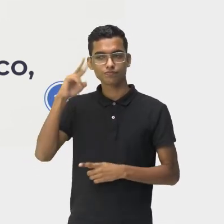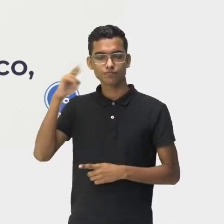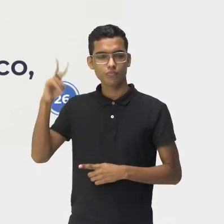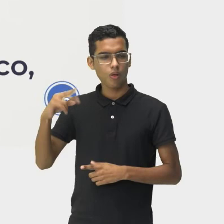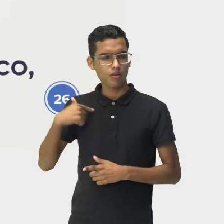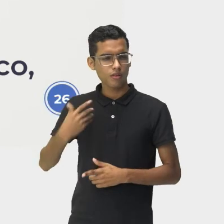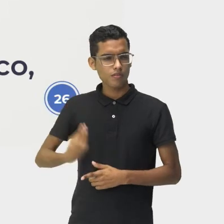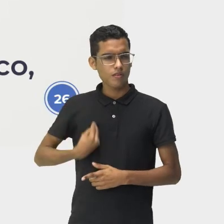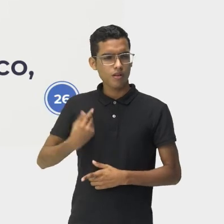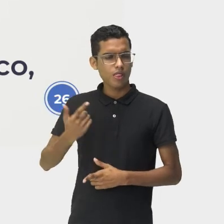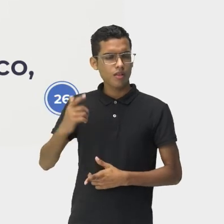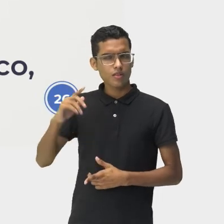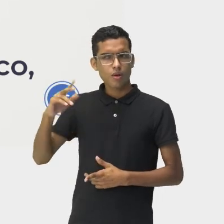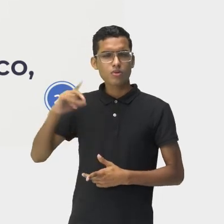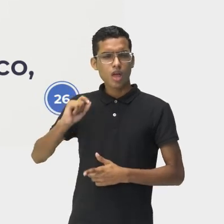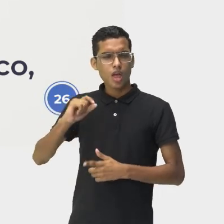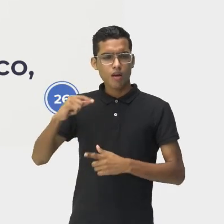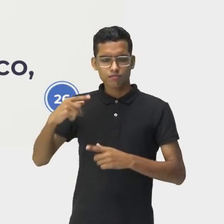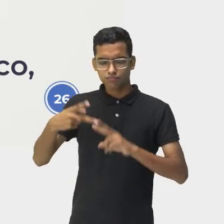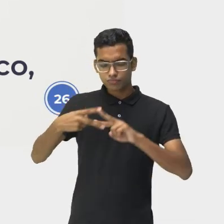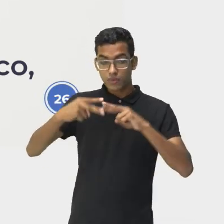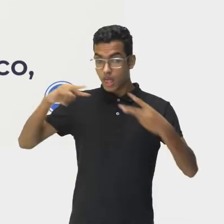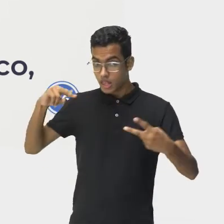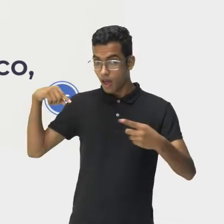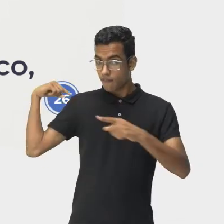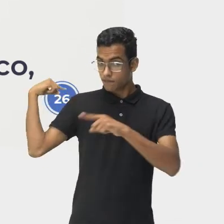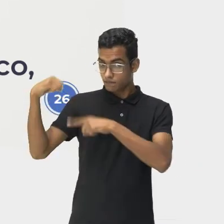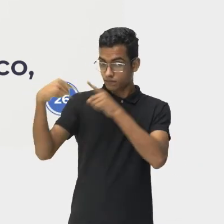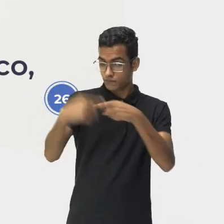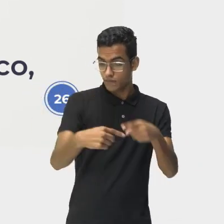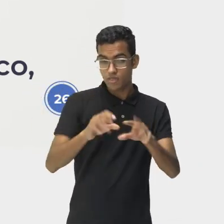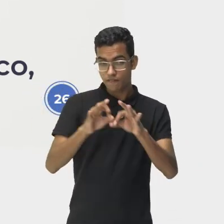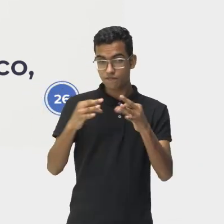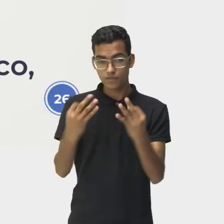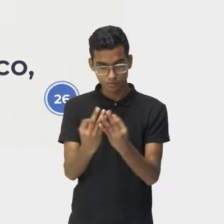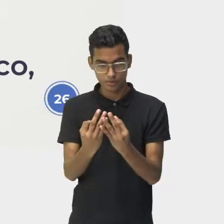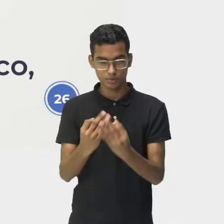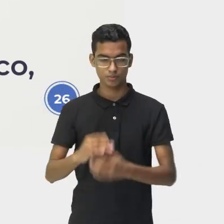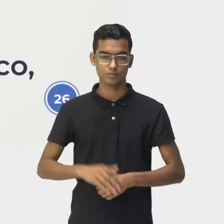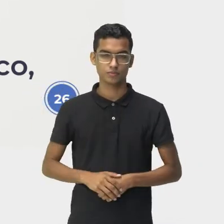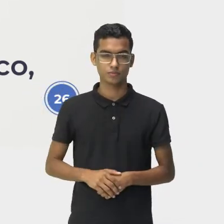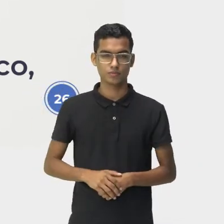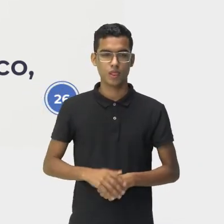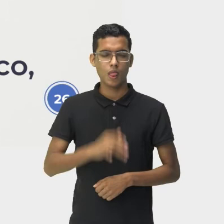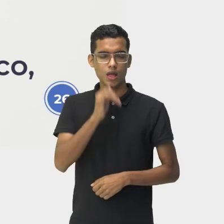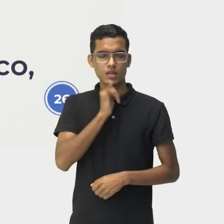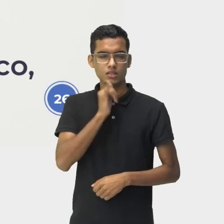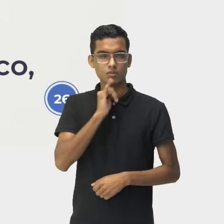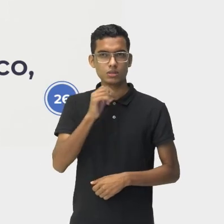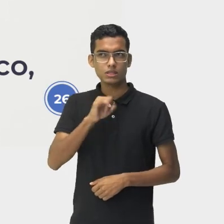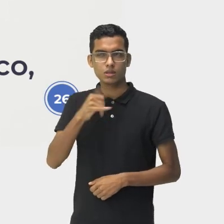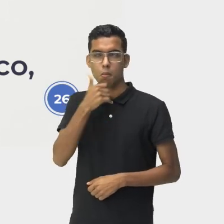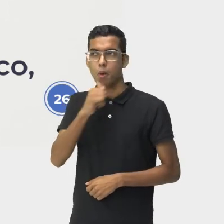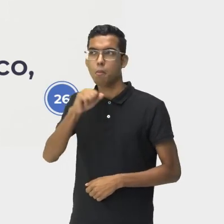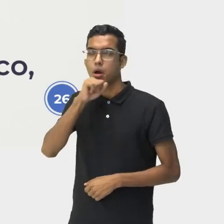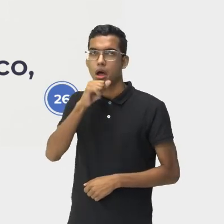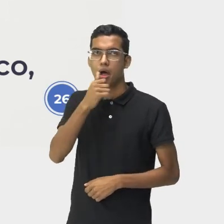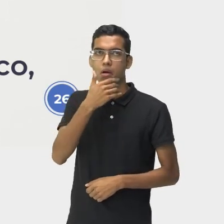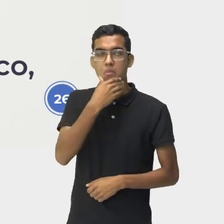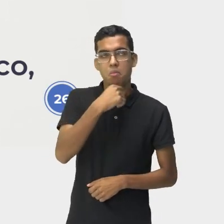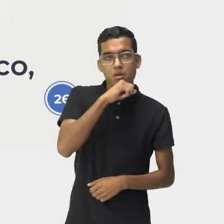a hereditariedade, é tudo aquilo que a gente traz lá dos nossos pais. Então, vamos supor, se o meu pai e minha